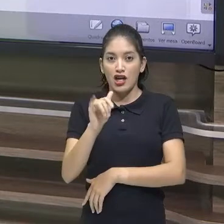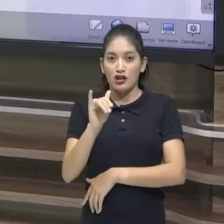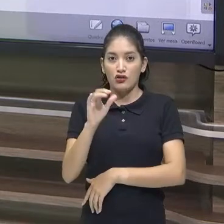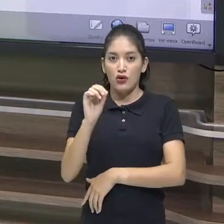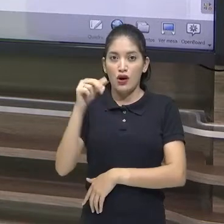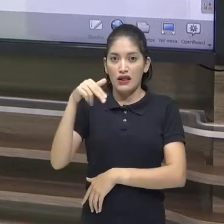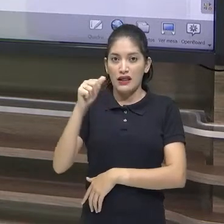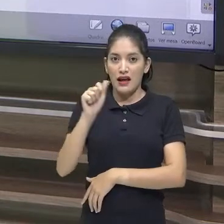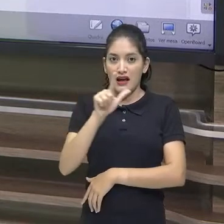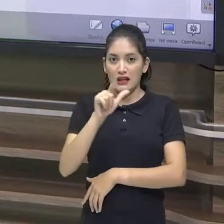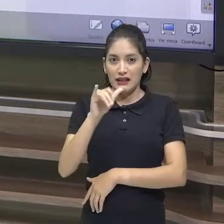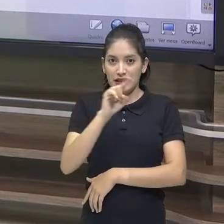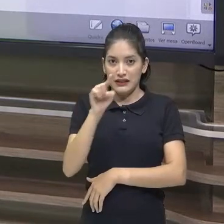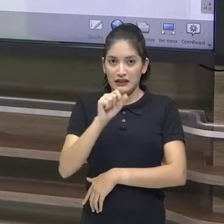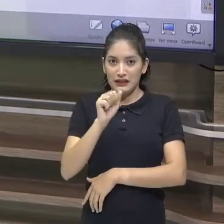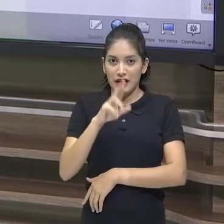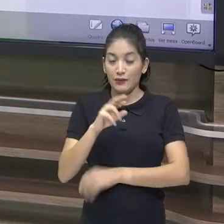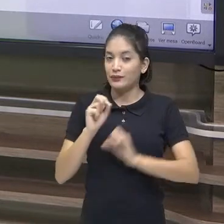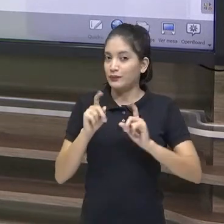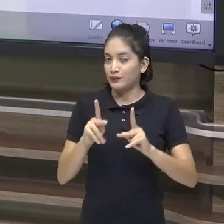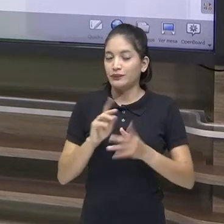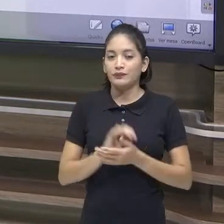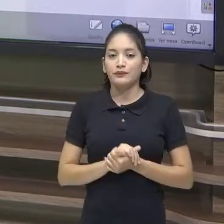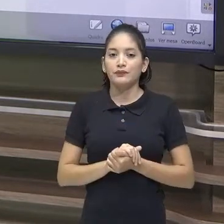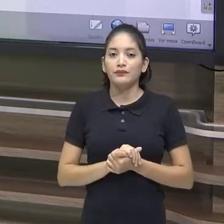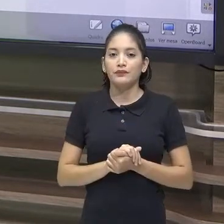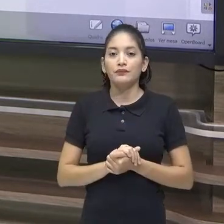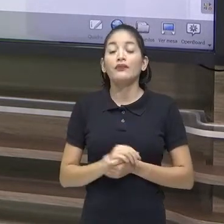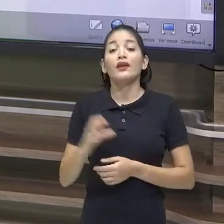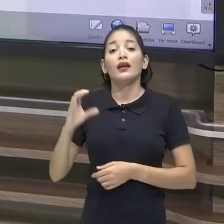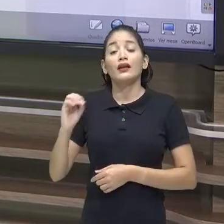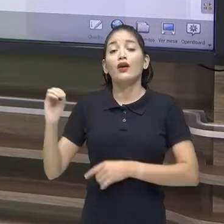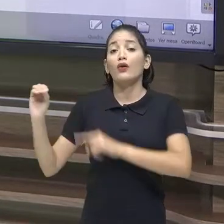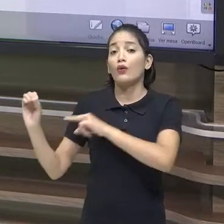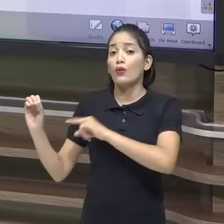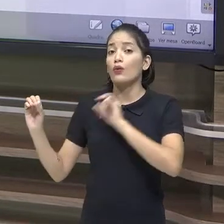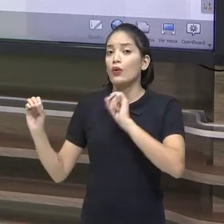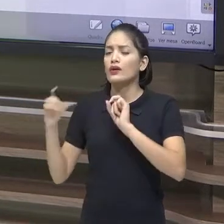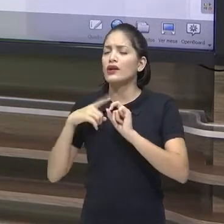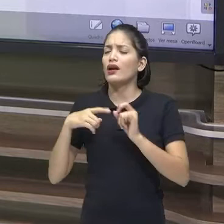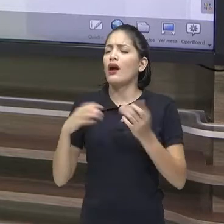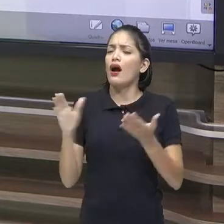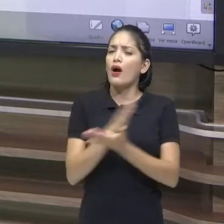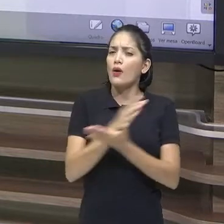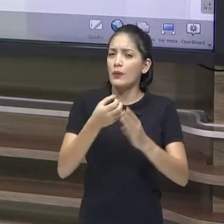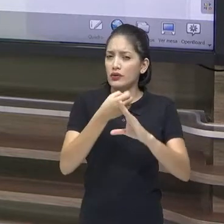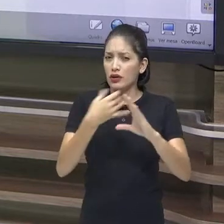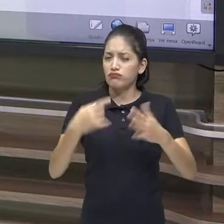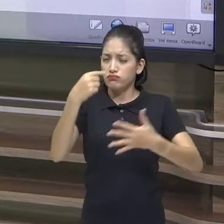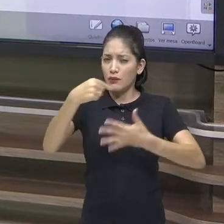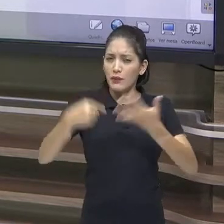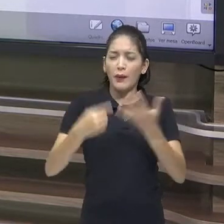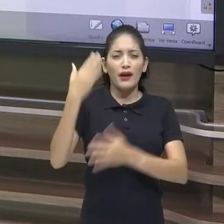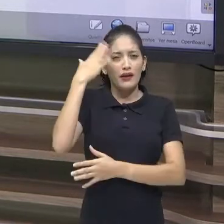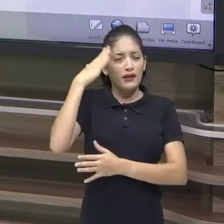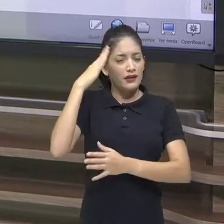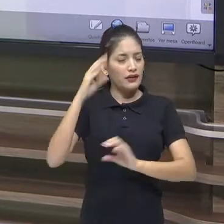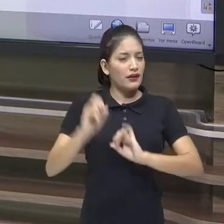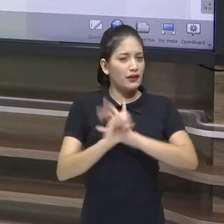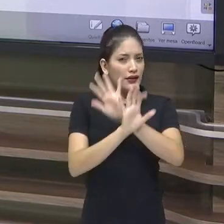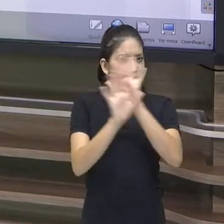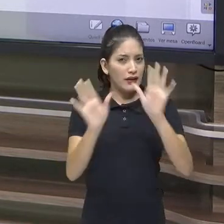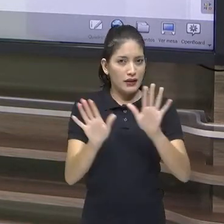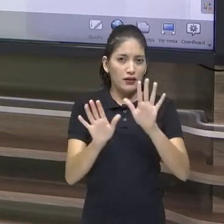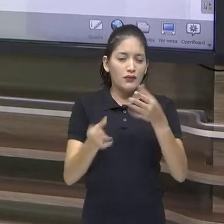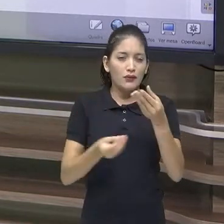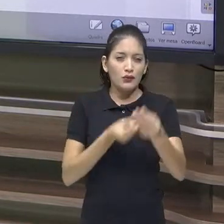8º ano. Aí nós temos a Europa Ocidental, a gente vai observar algumas características de cada uma delas para a gente entender aí